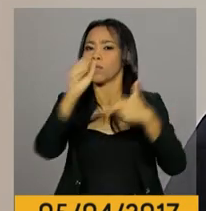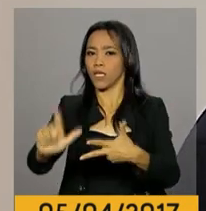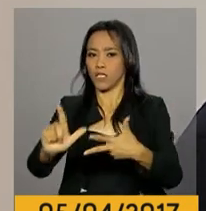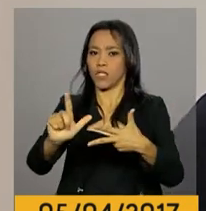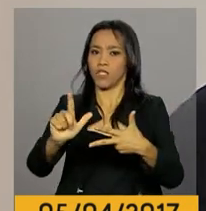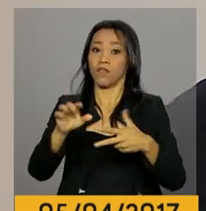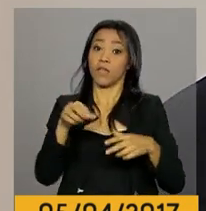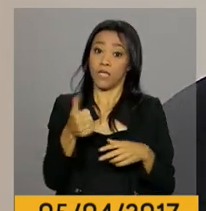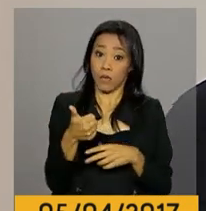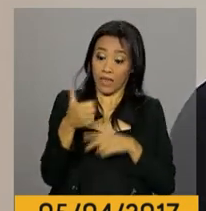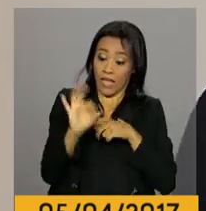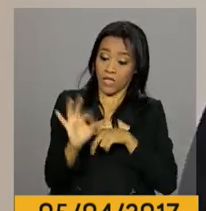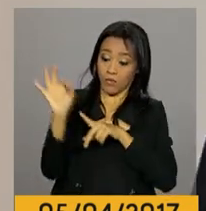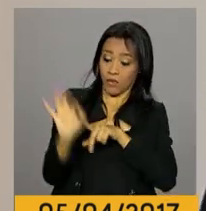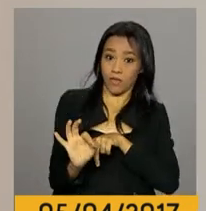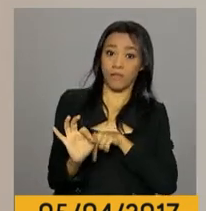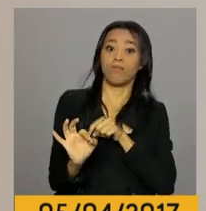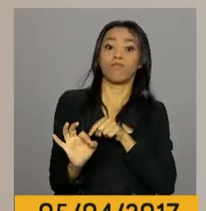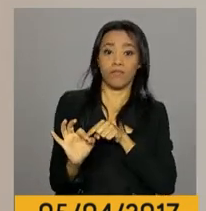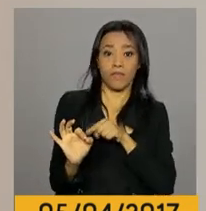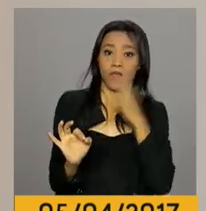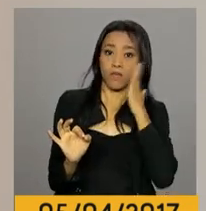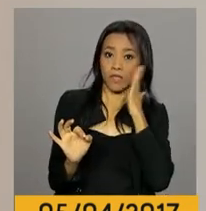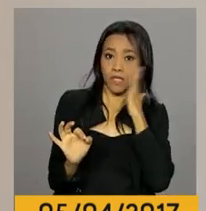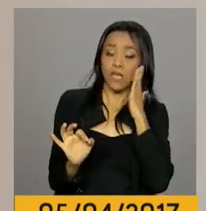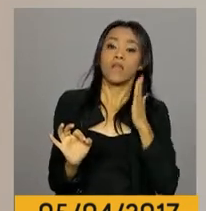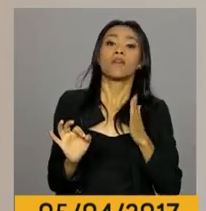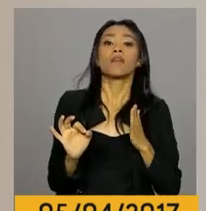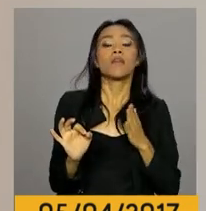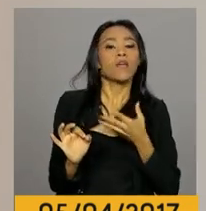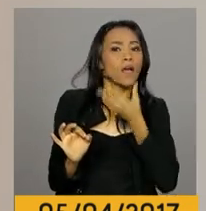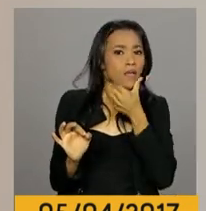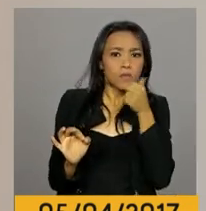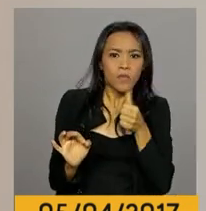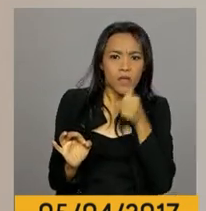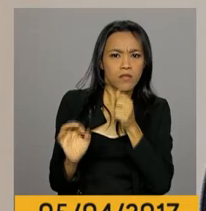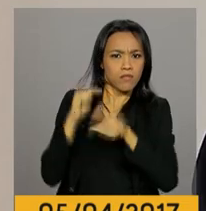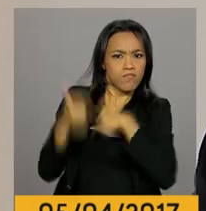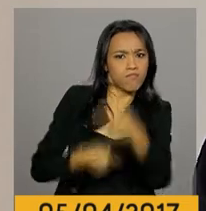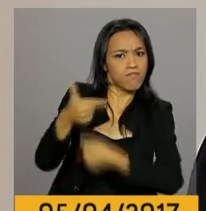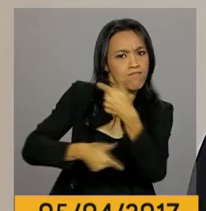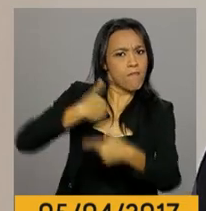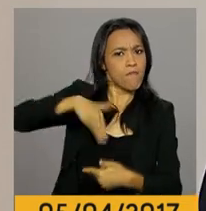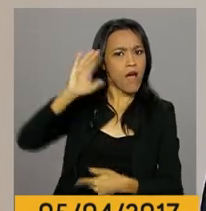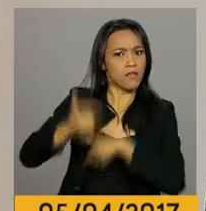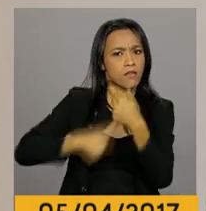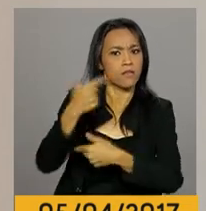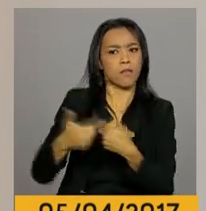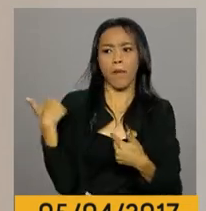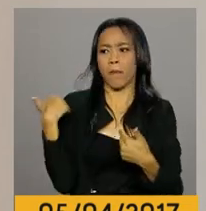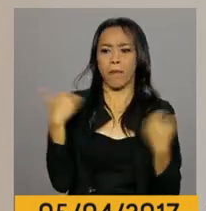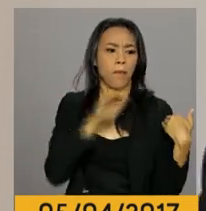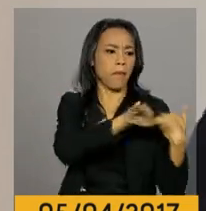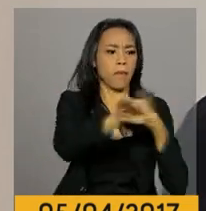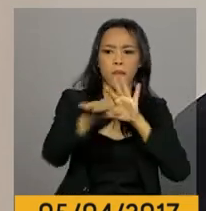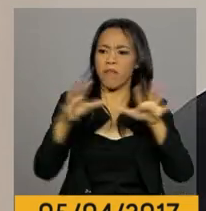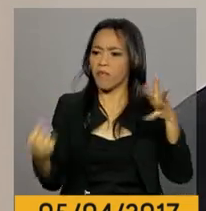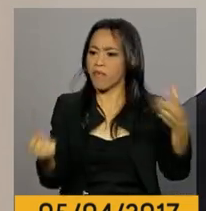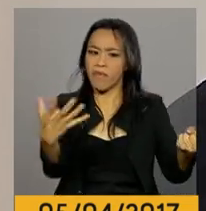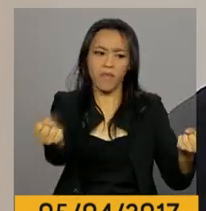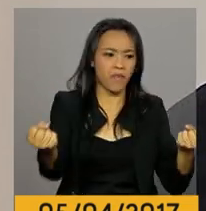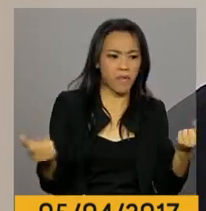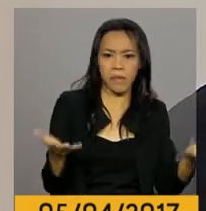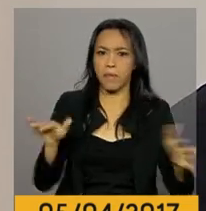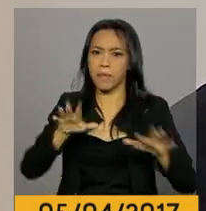10% eu sou obrigado a reconhecer que são os deputados as deputadas mais atuantes são as que mais mobilizam O parlamento nos